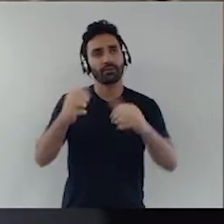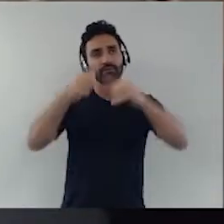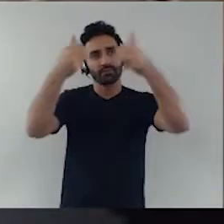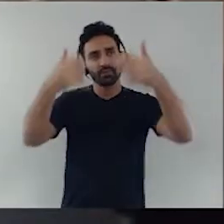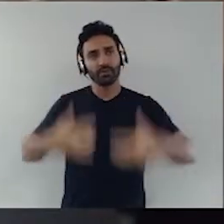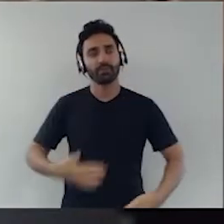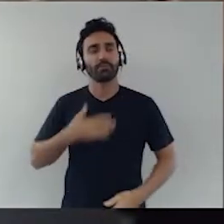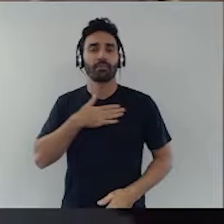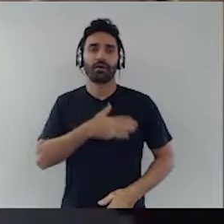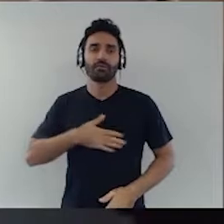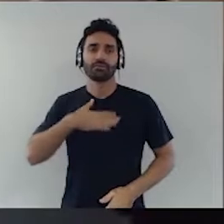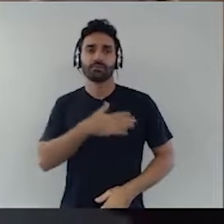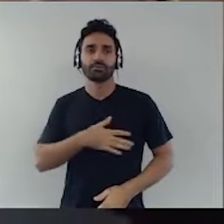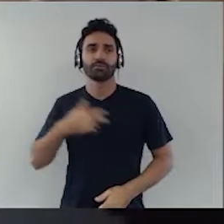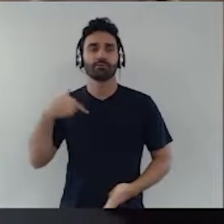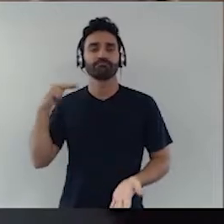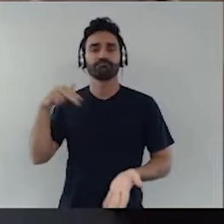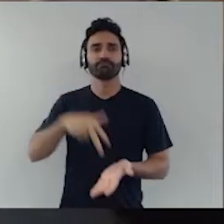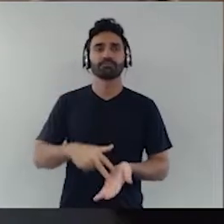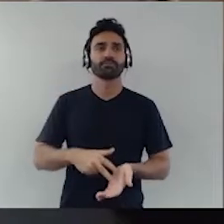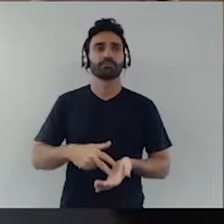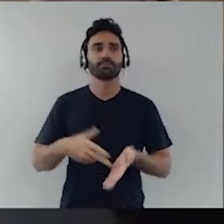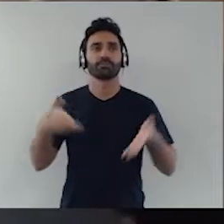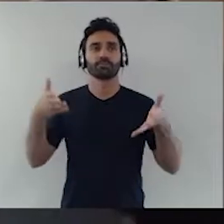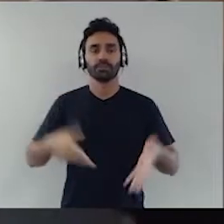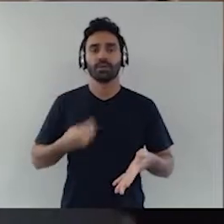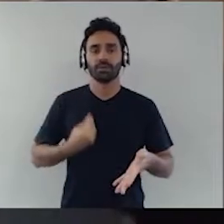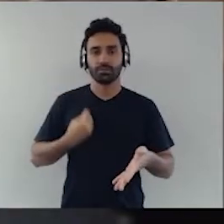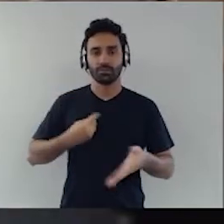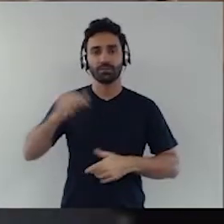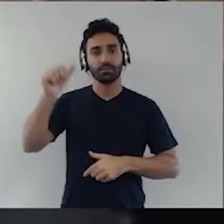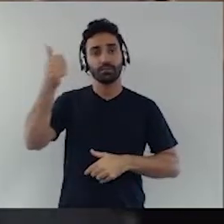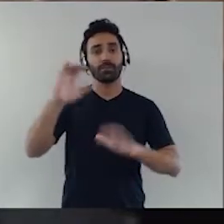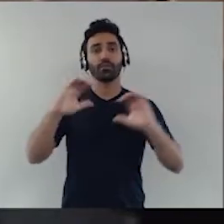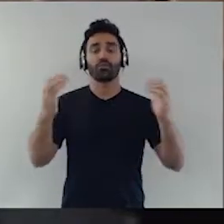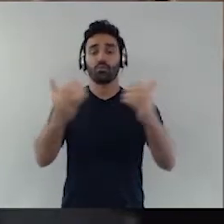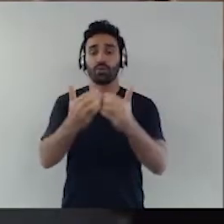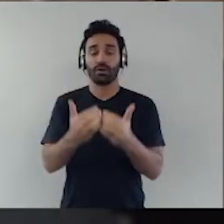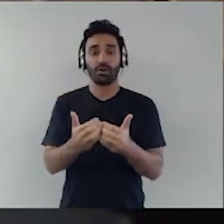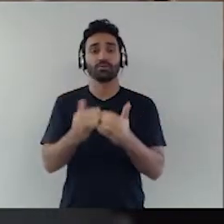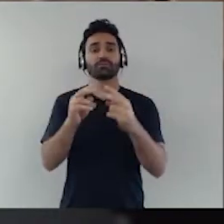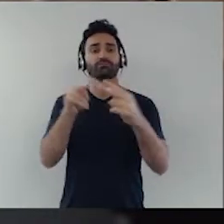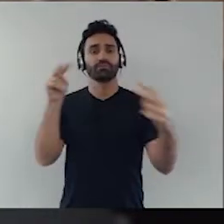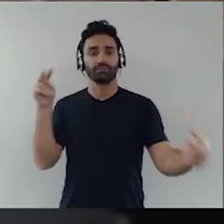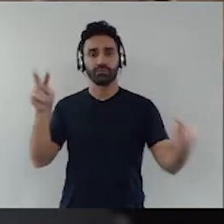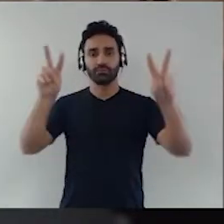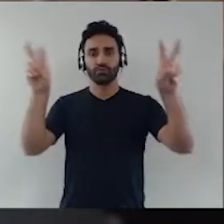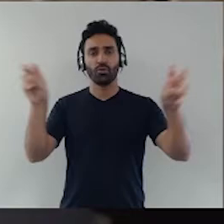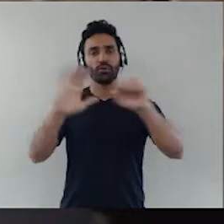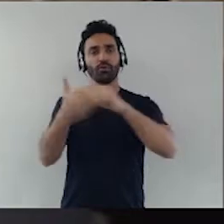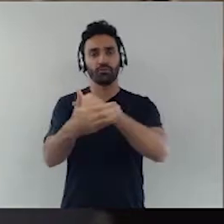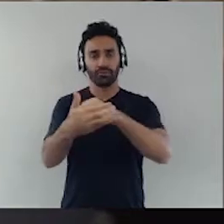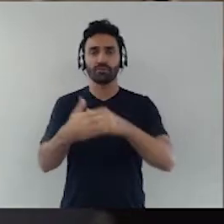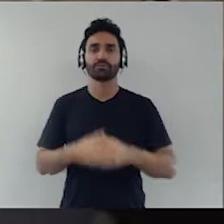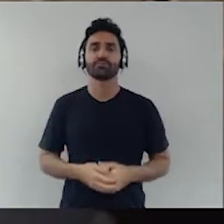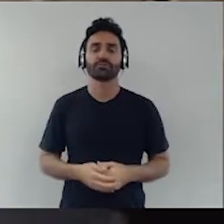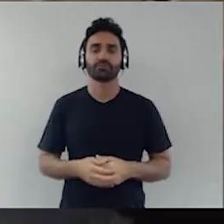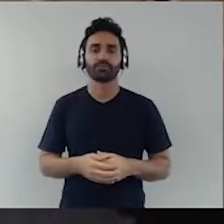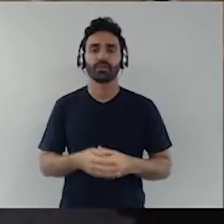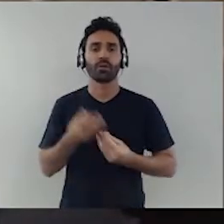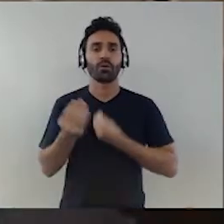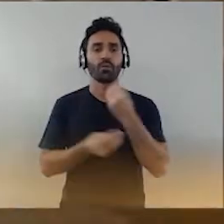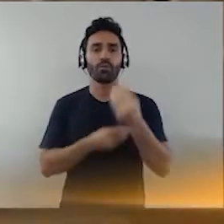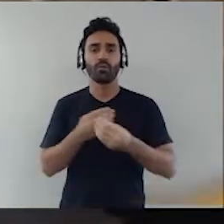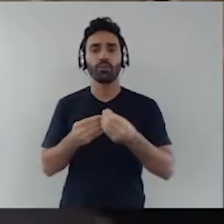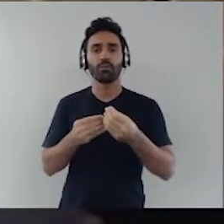prazer estar participando desse primeiro Congresso Digital Covid-19, repercussões jurídicas e sociais